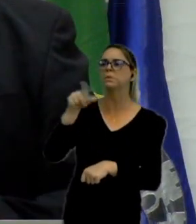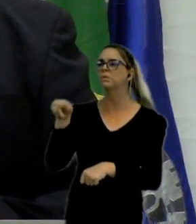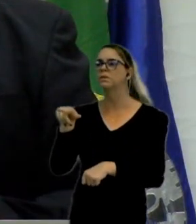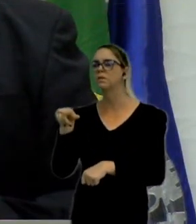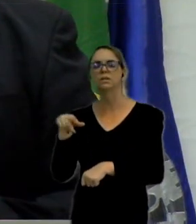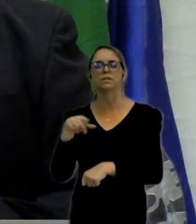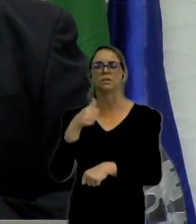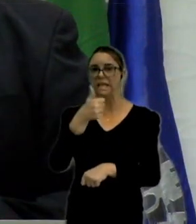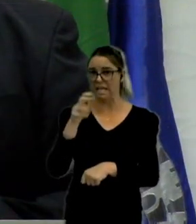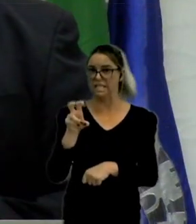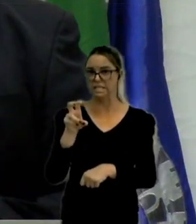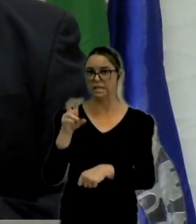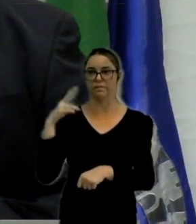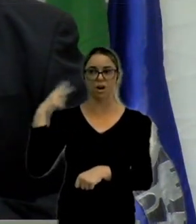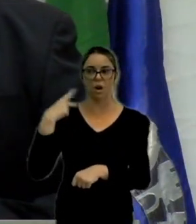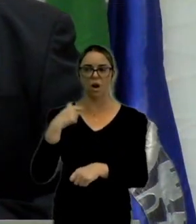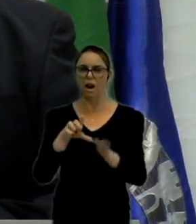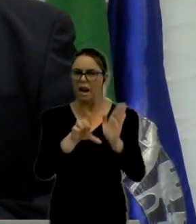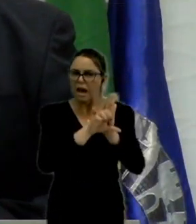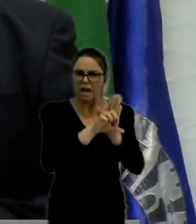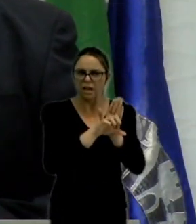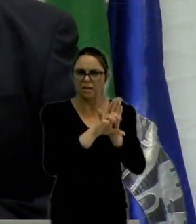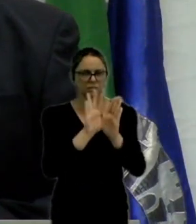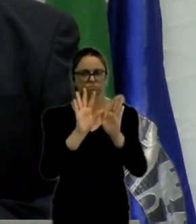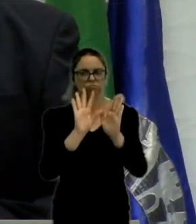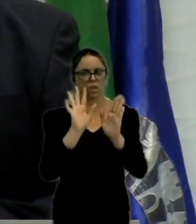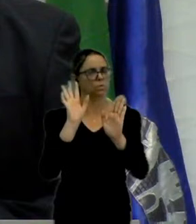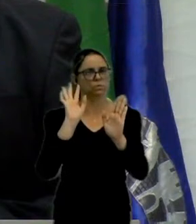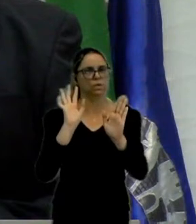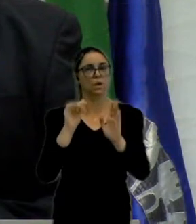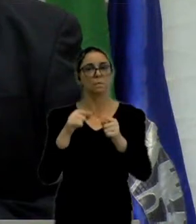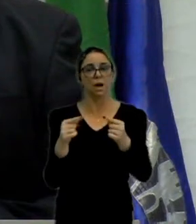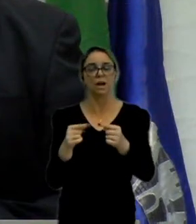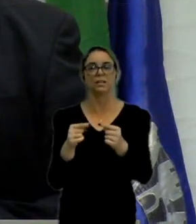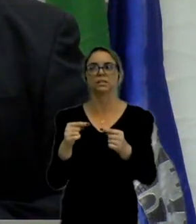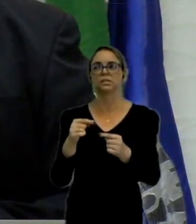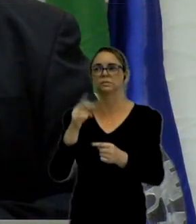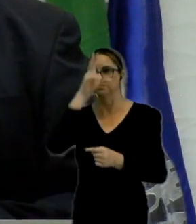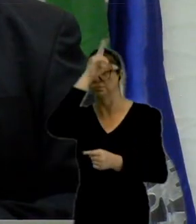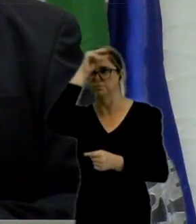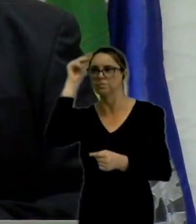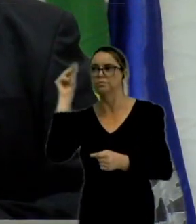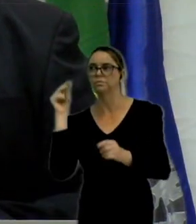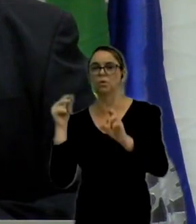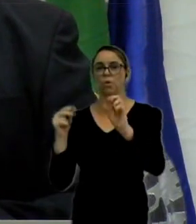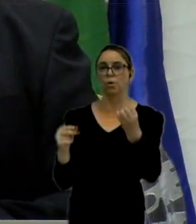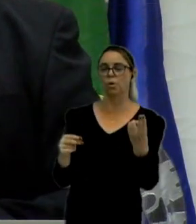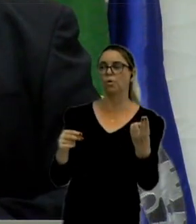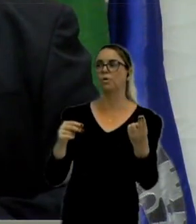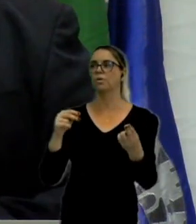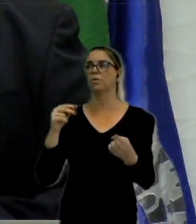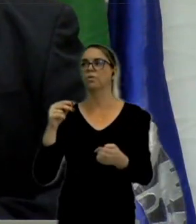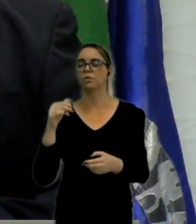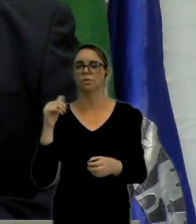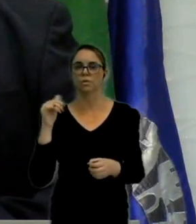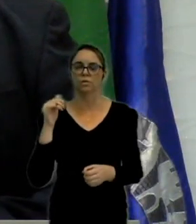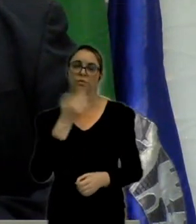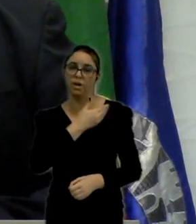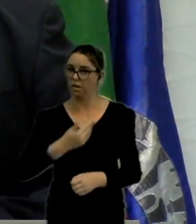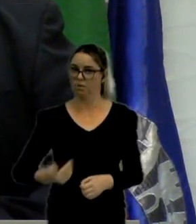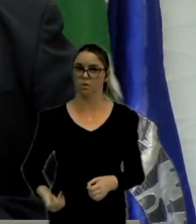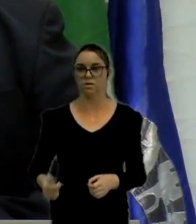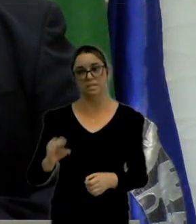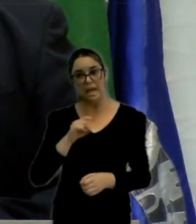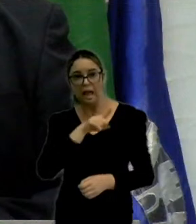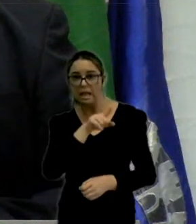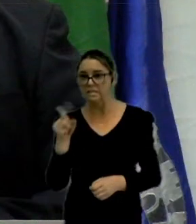lei. É uma determinação do prefeito, do governador, se quiser atender. Mas